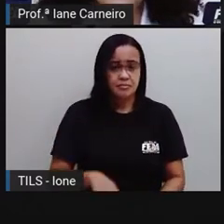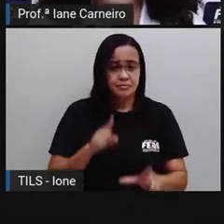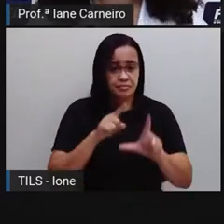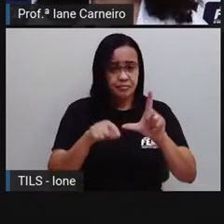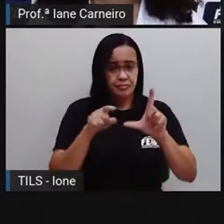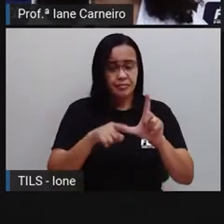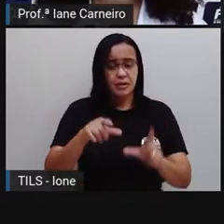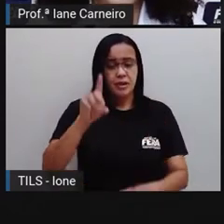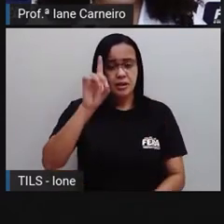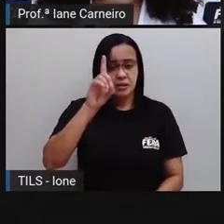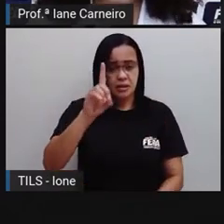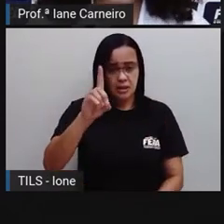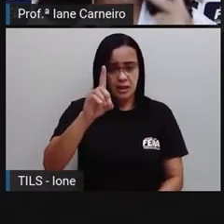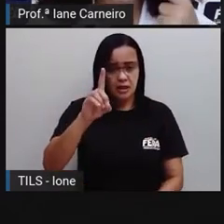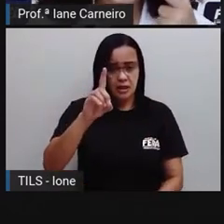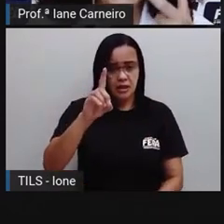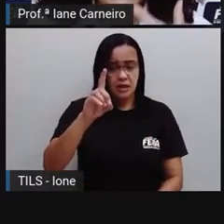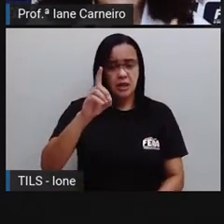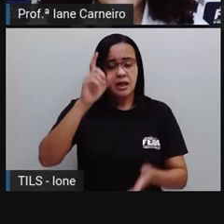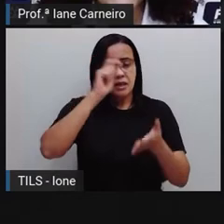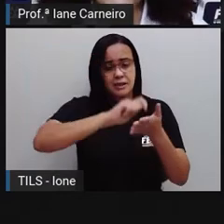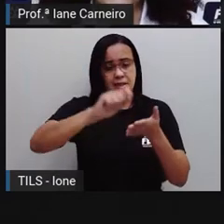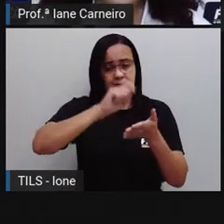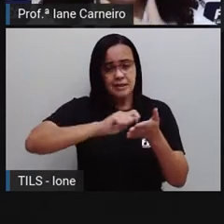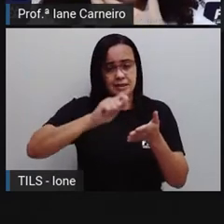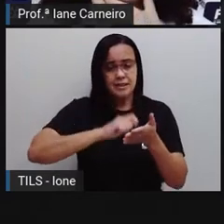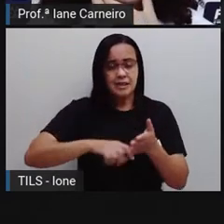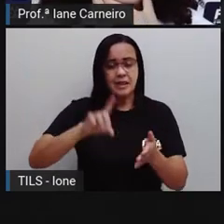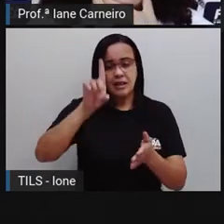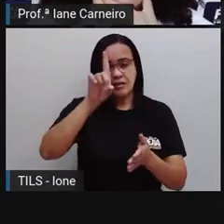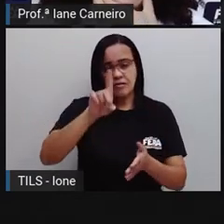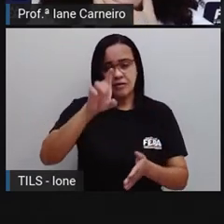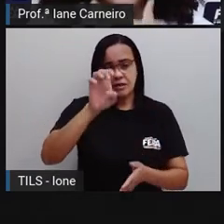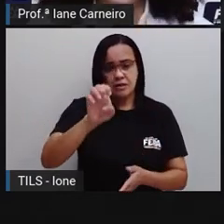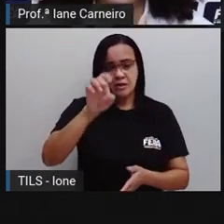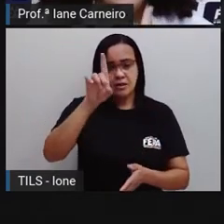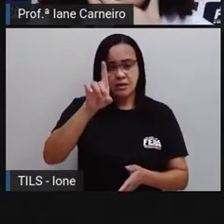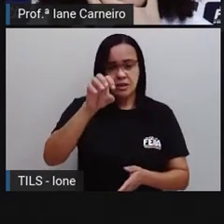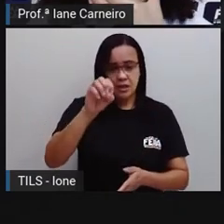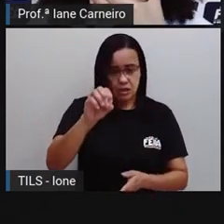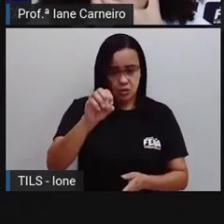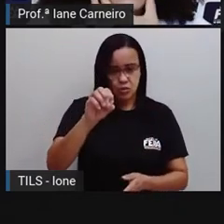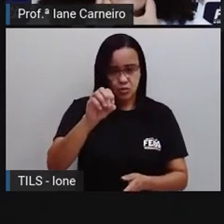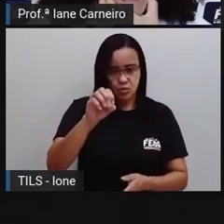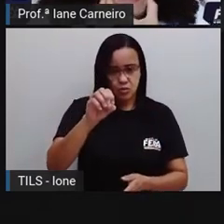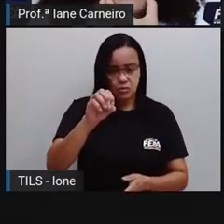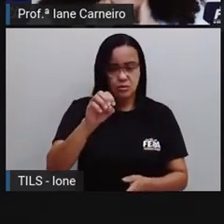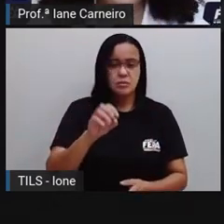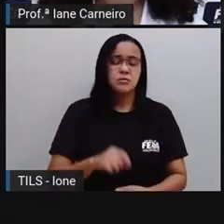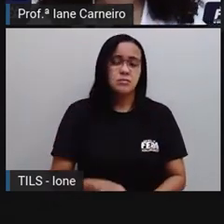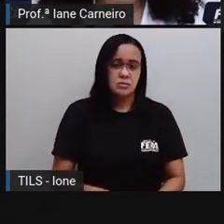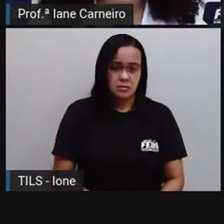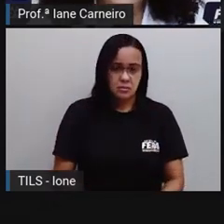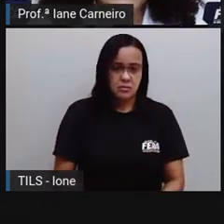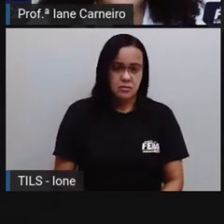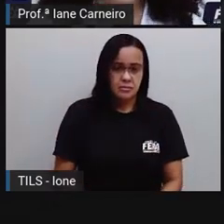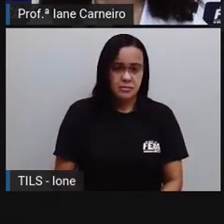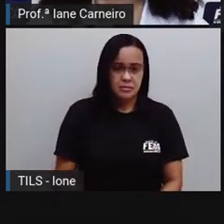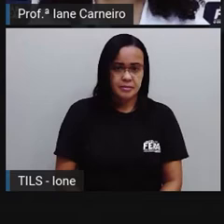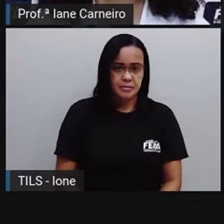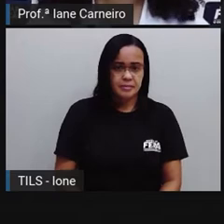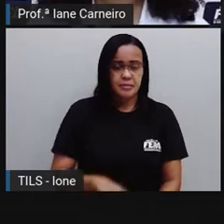letra D se escreve dedo olha o som do d o a boca também esse abre né